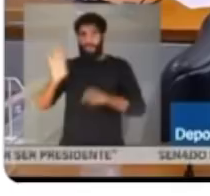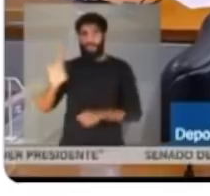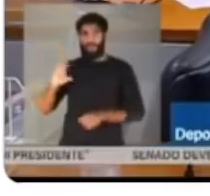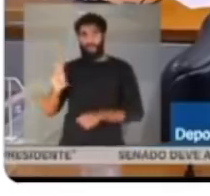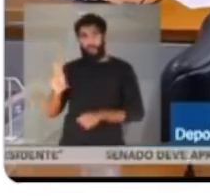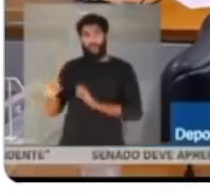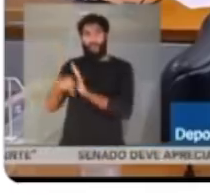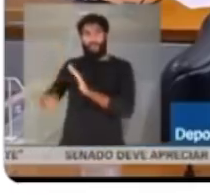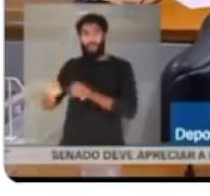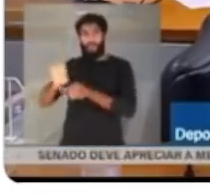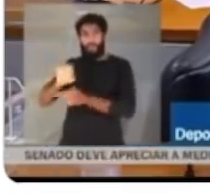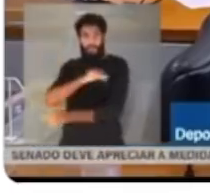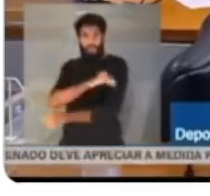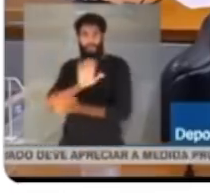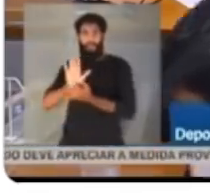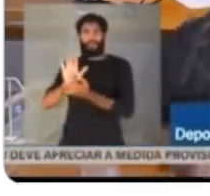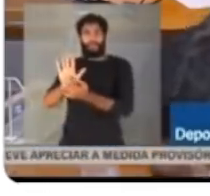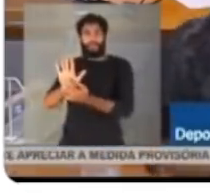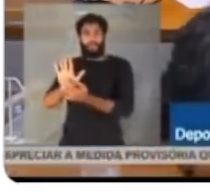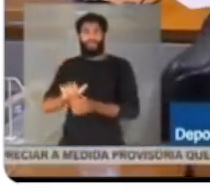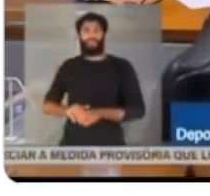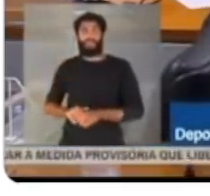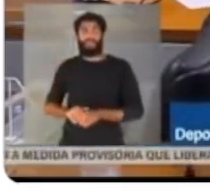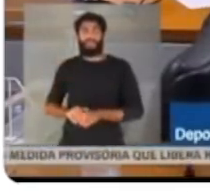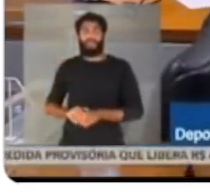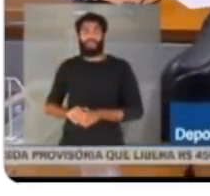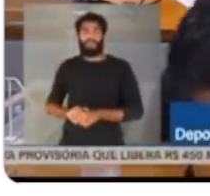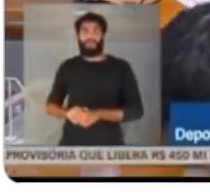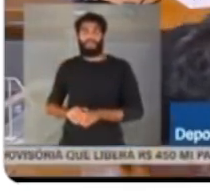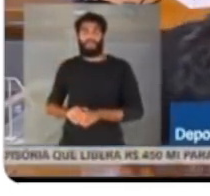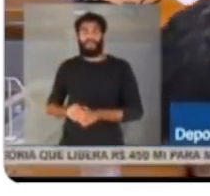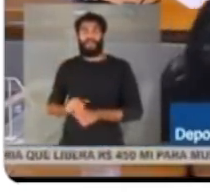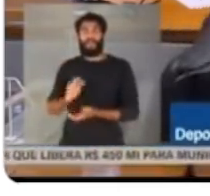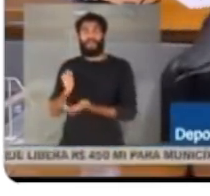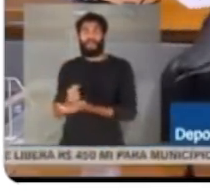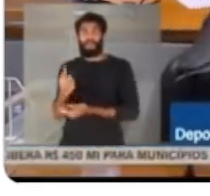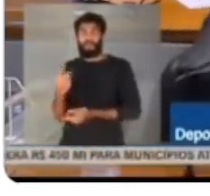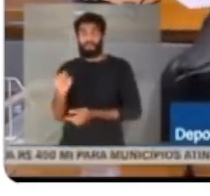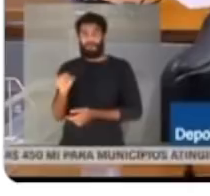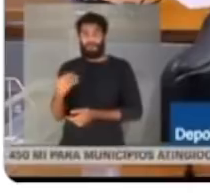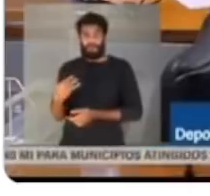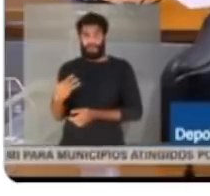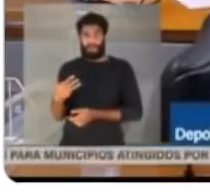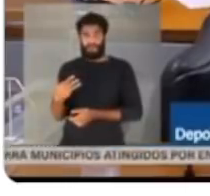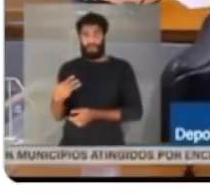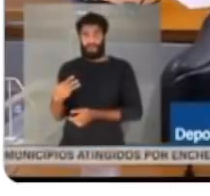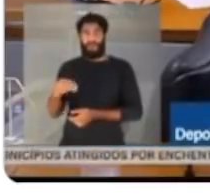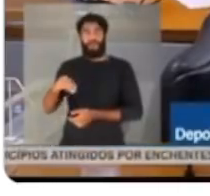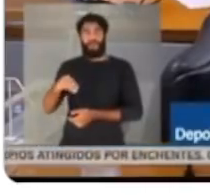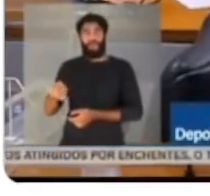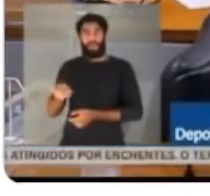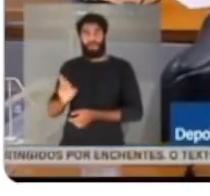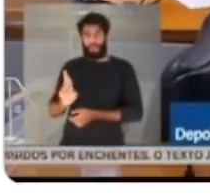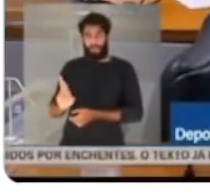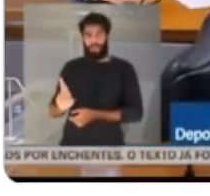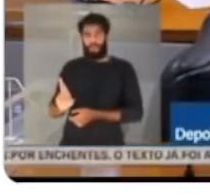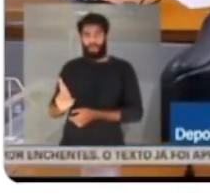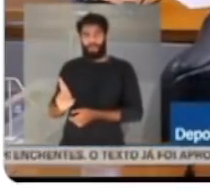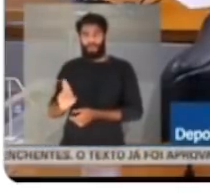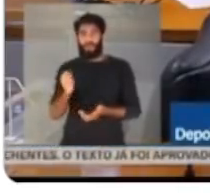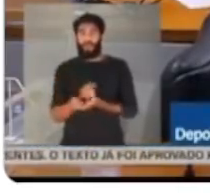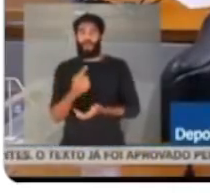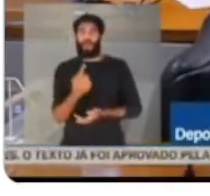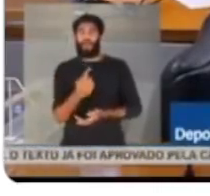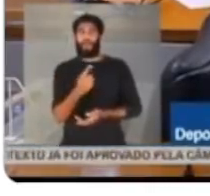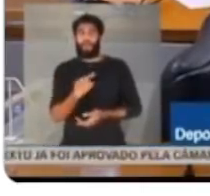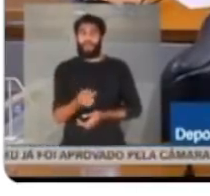do Estado mostrou aí a aquisição por 183 milhões de reais de